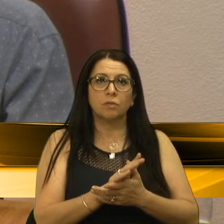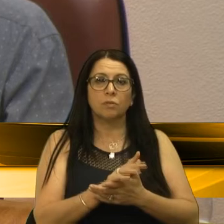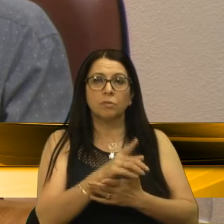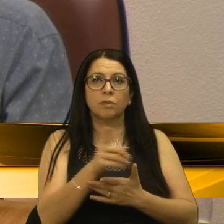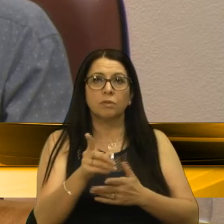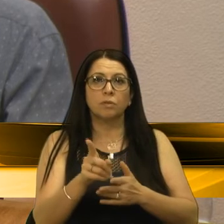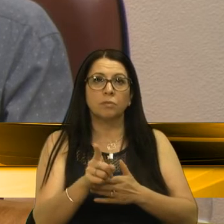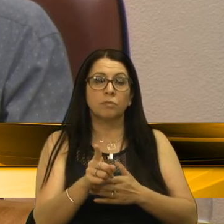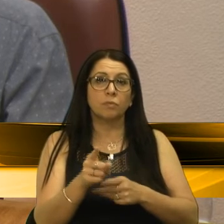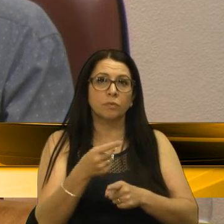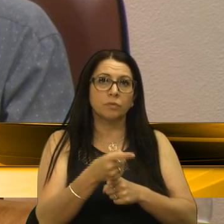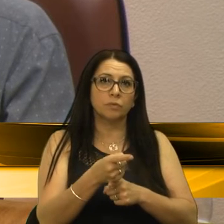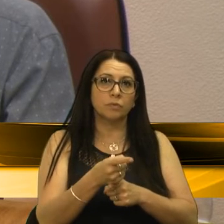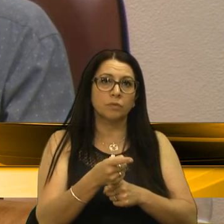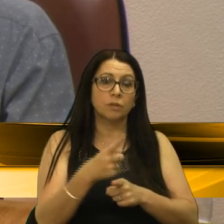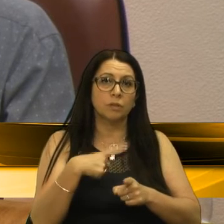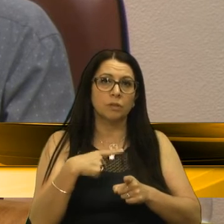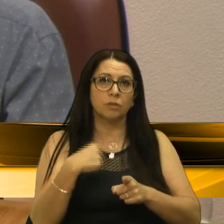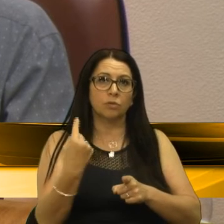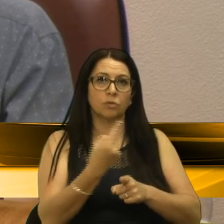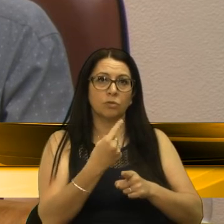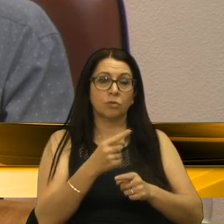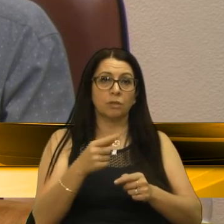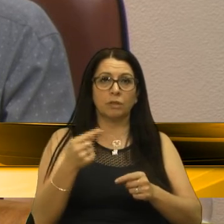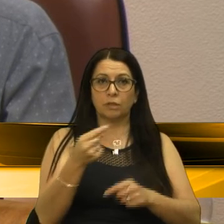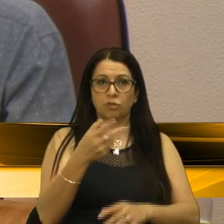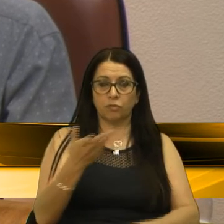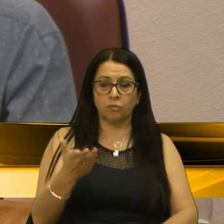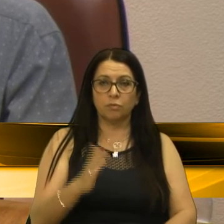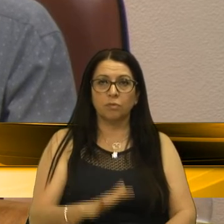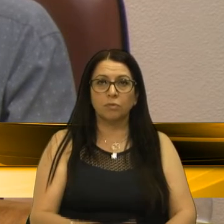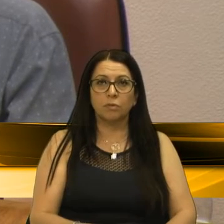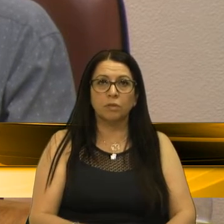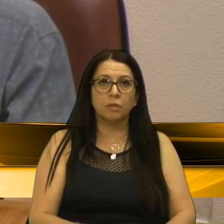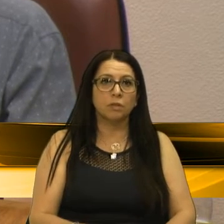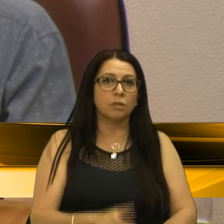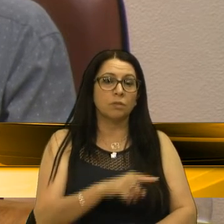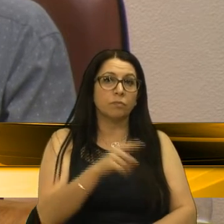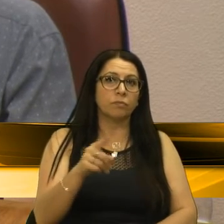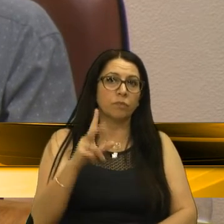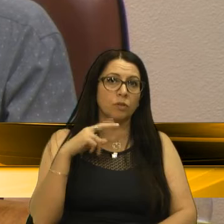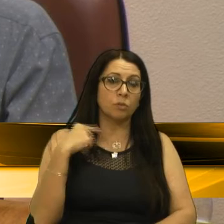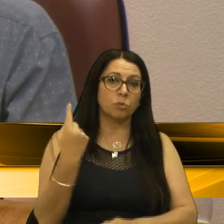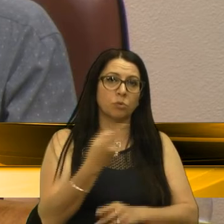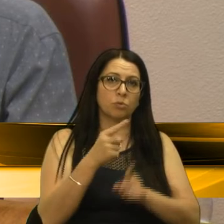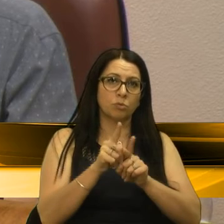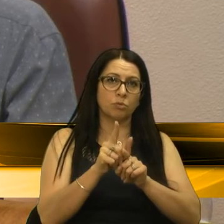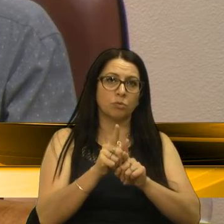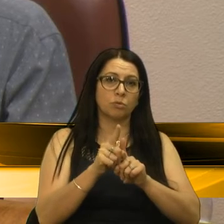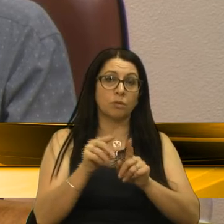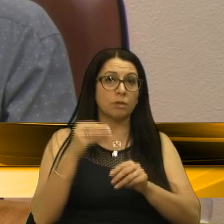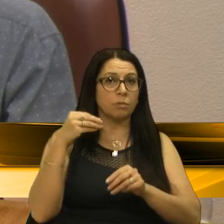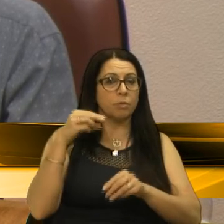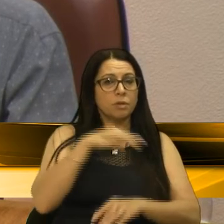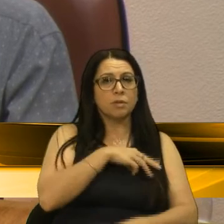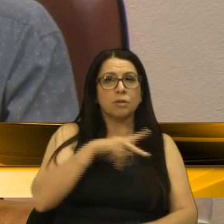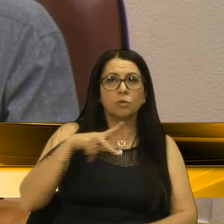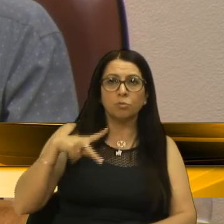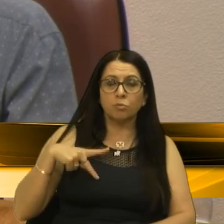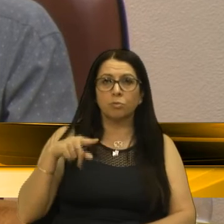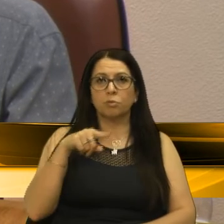no EV 11 se manifestado negativamente. Em linhas gerais, portanto, ao passo que o Ministério